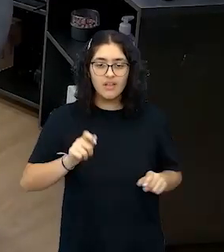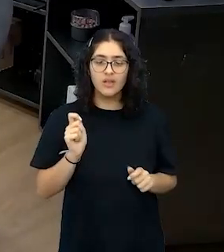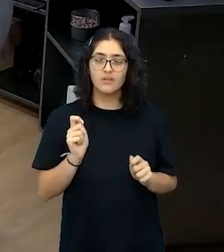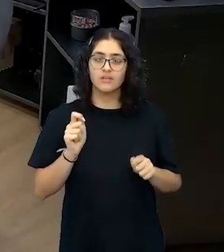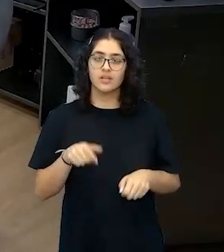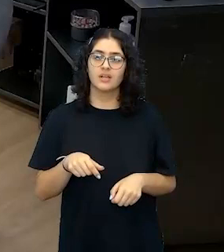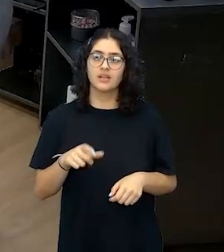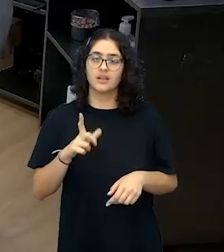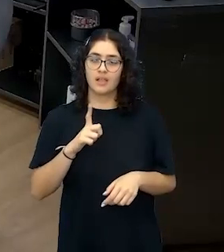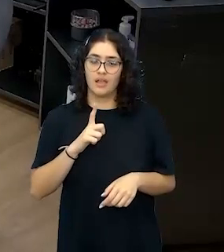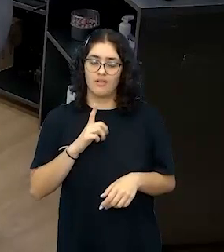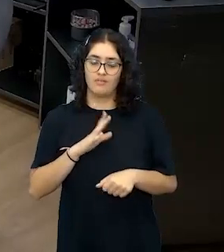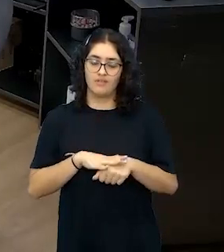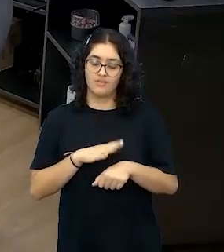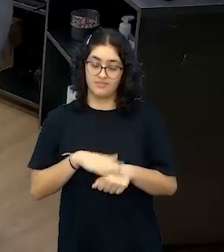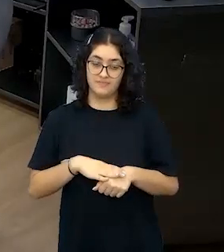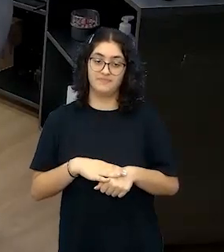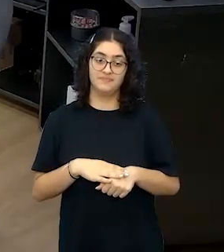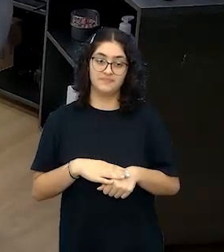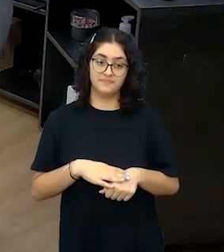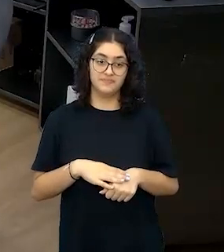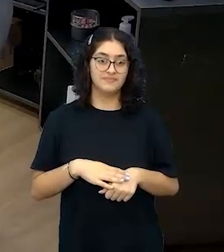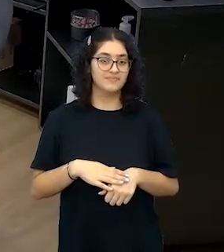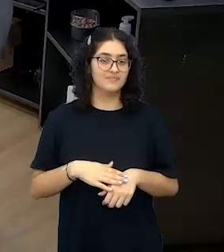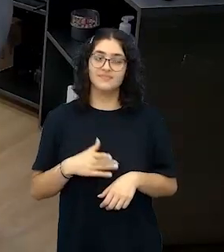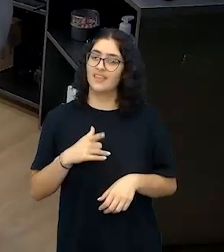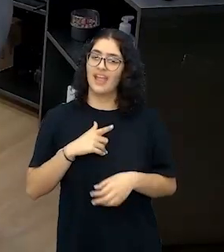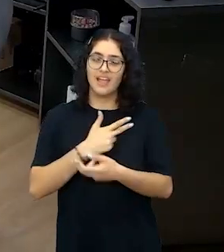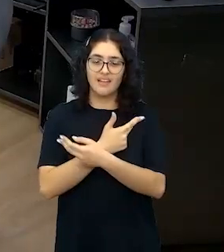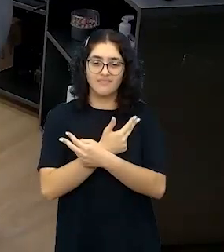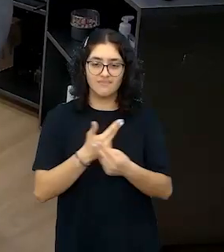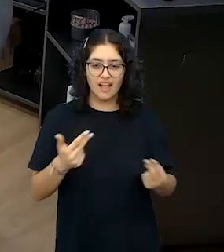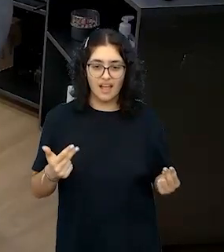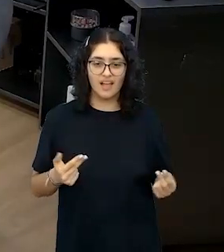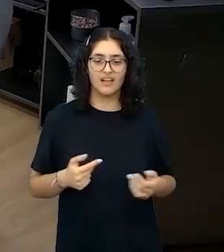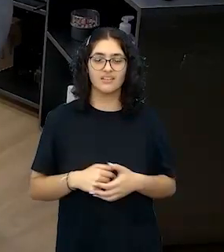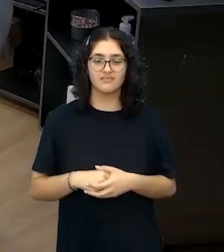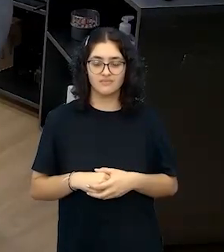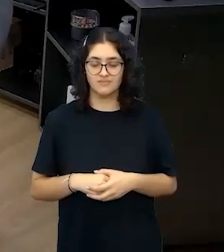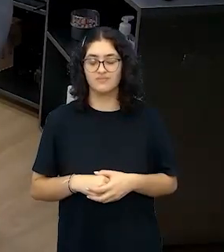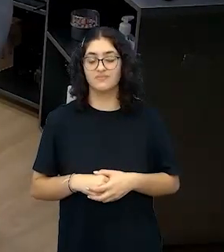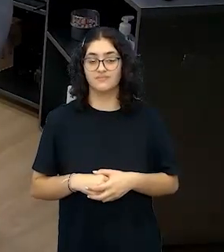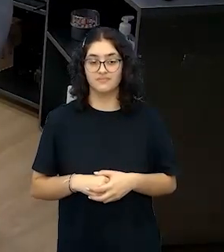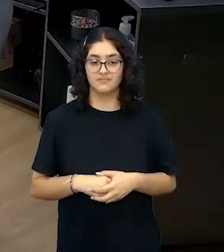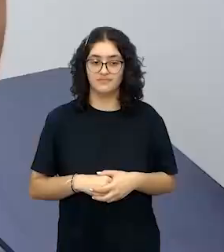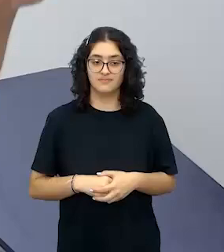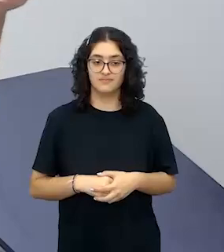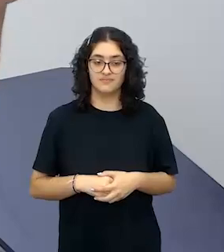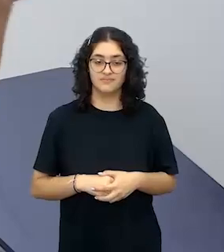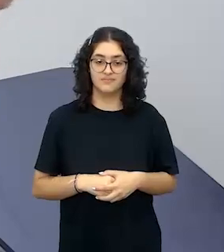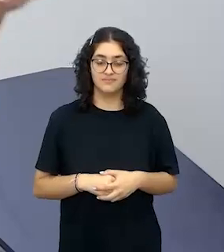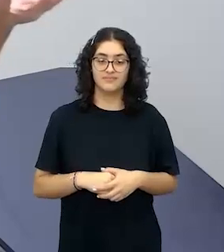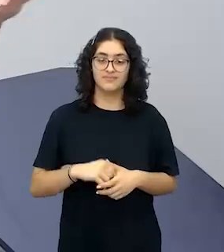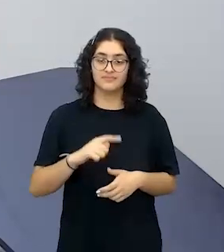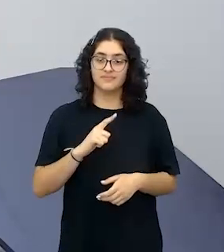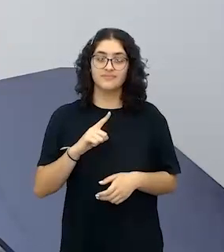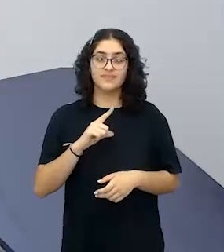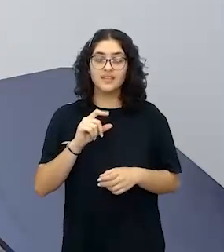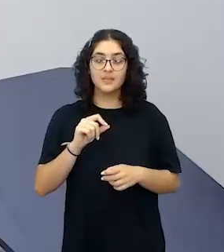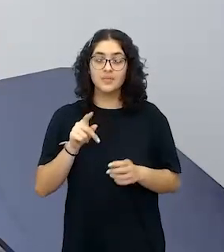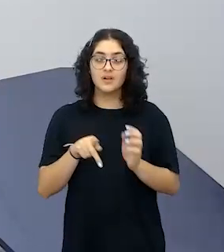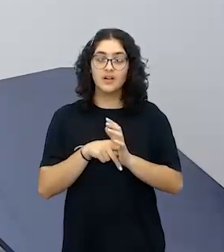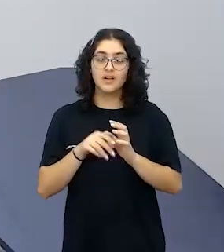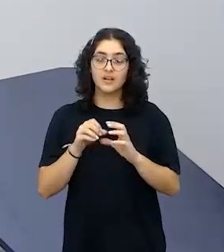análise podem ser trabalhados a partir disso. Perfeito. Enfim, então, são várias opções que trazem para a gente esse